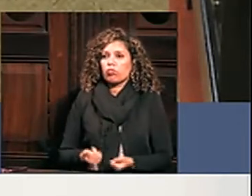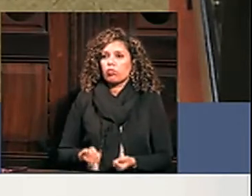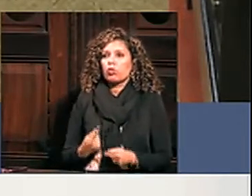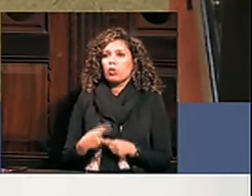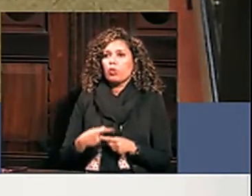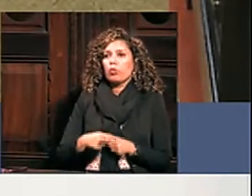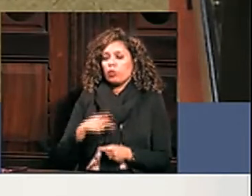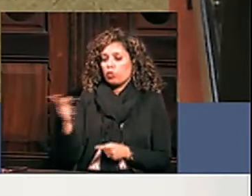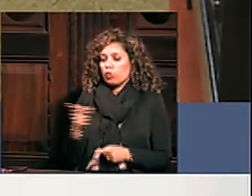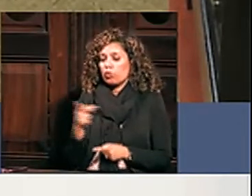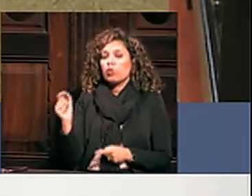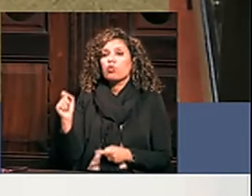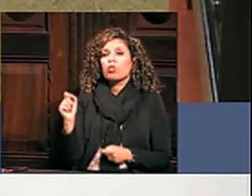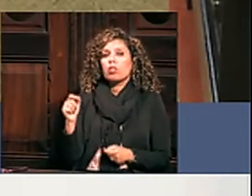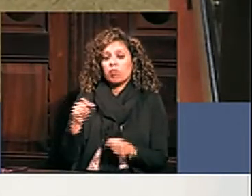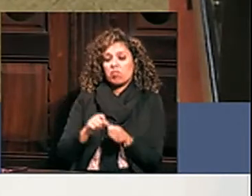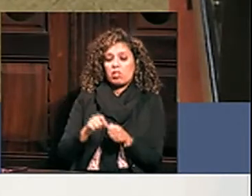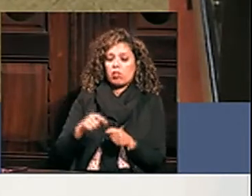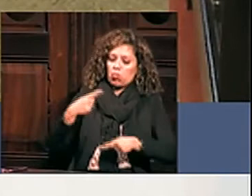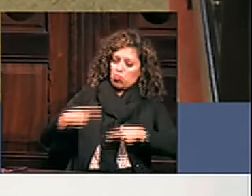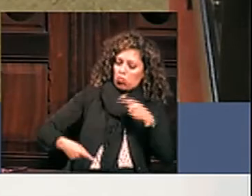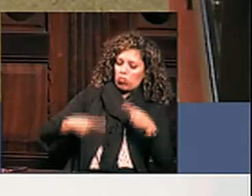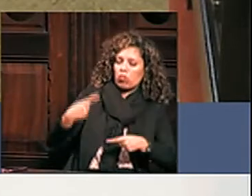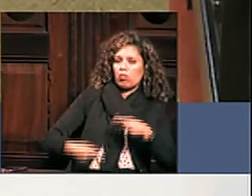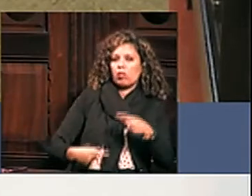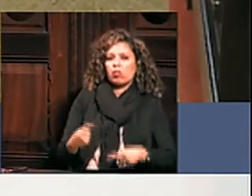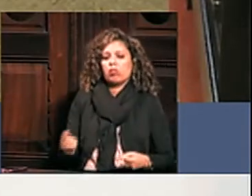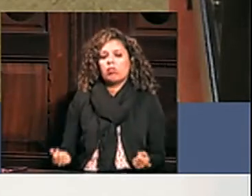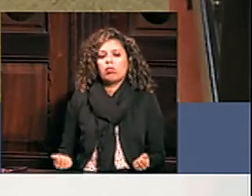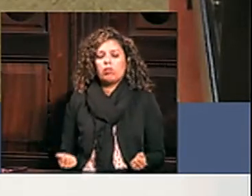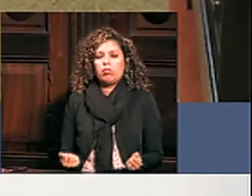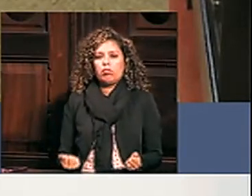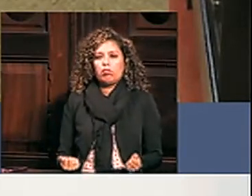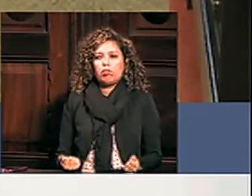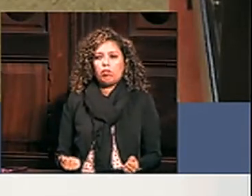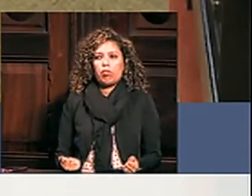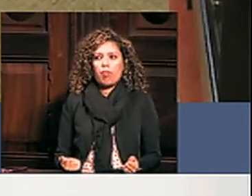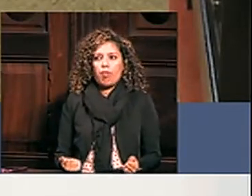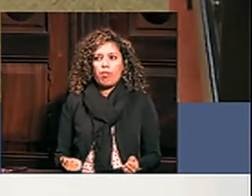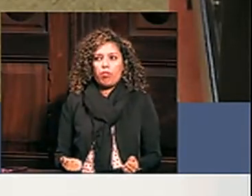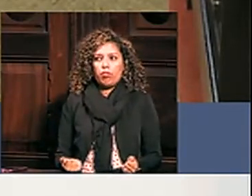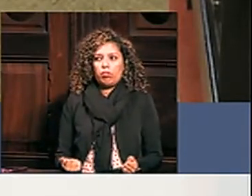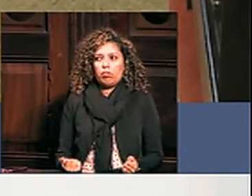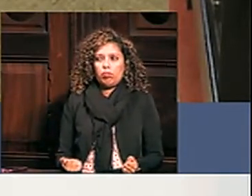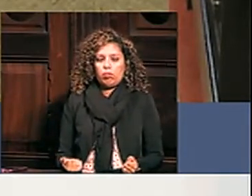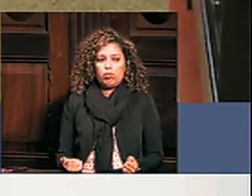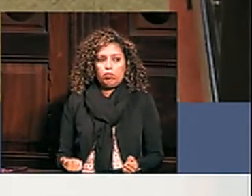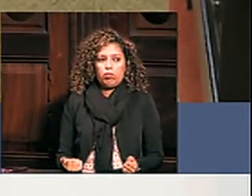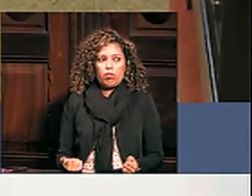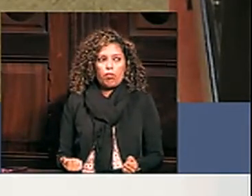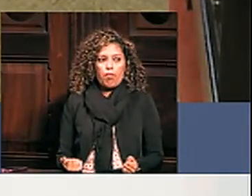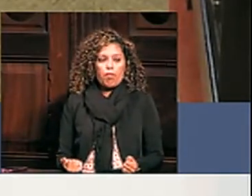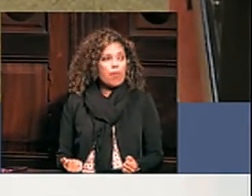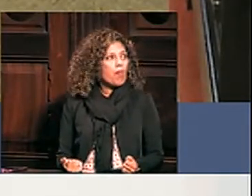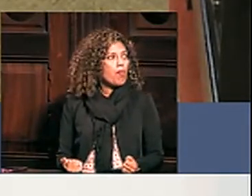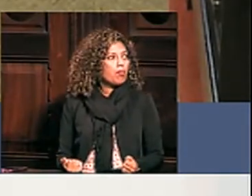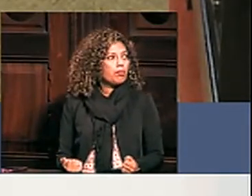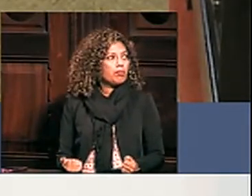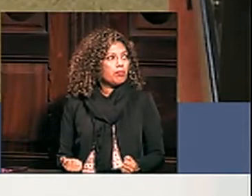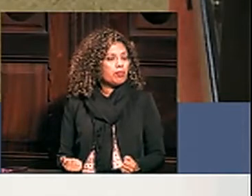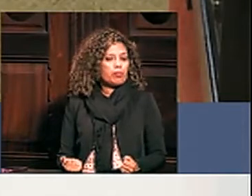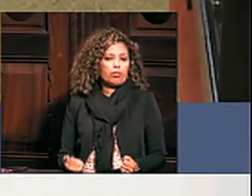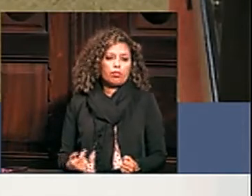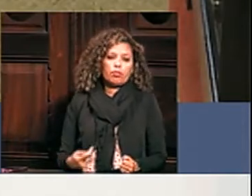da cadeira de presidente e ir também para a prisão. Então, dito isso,